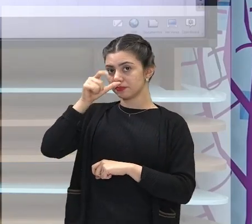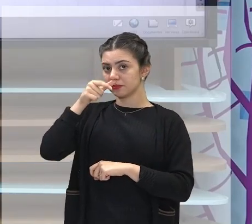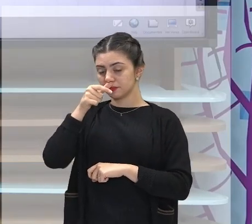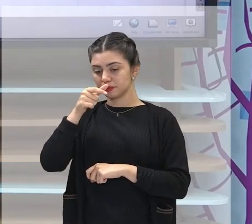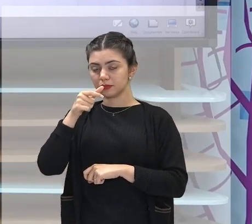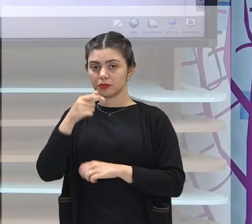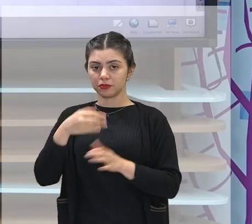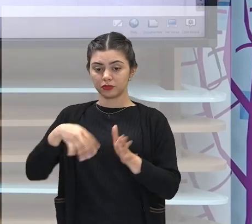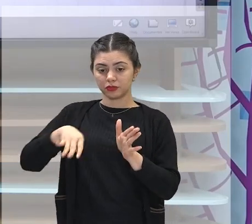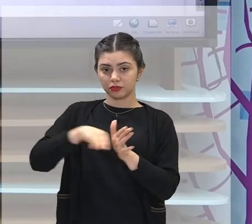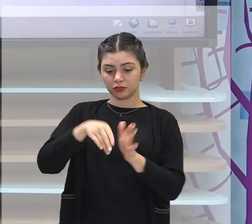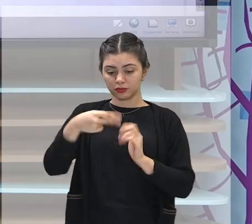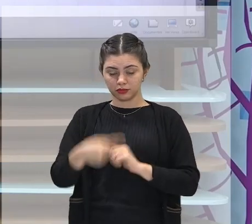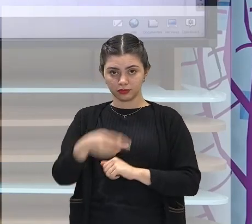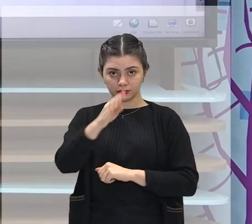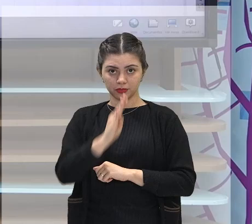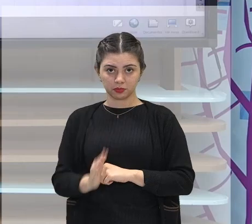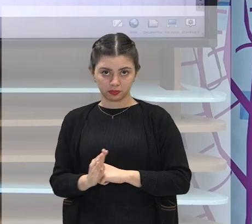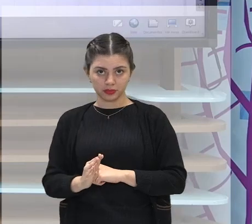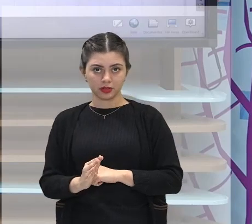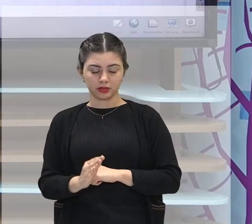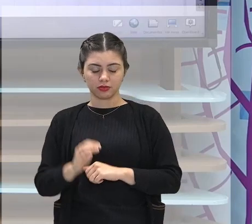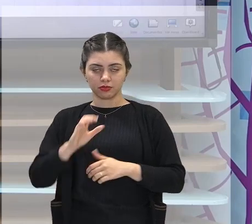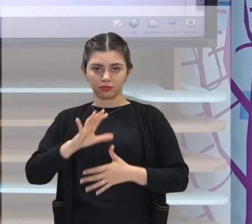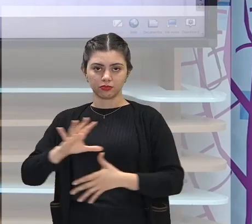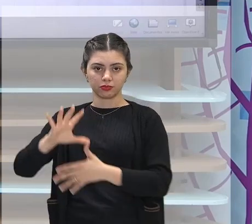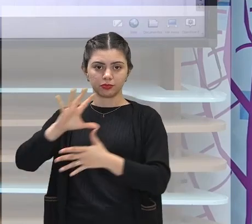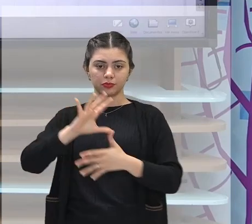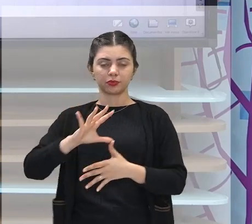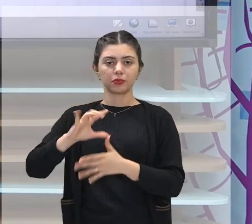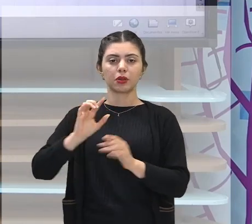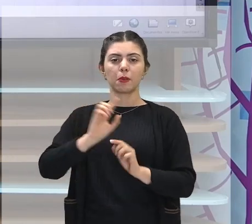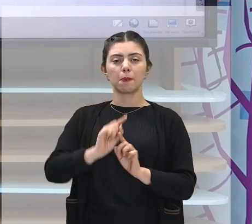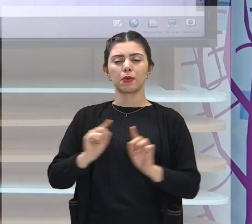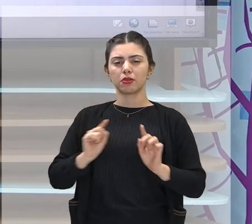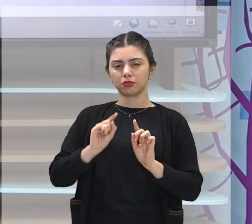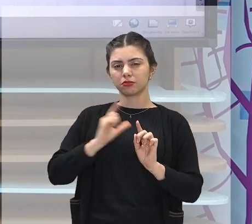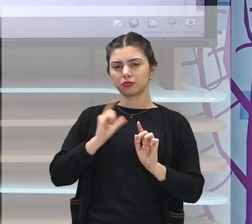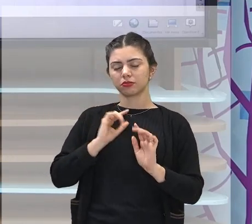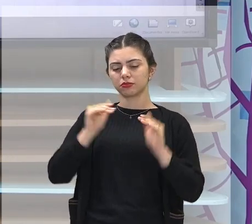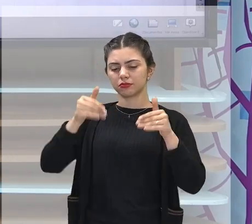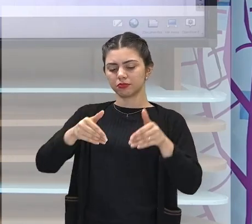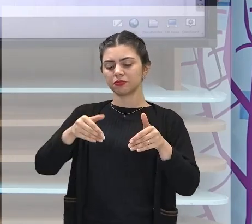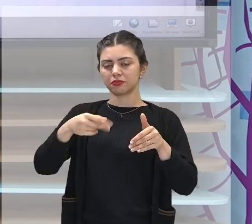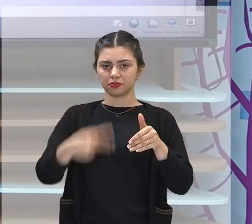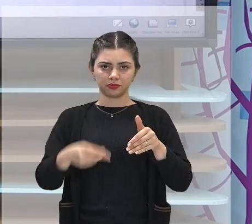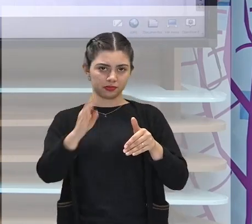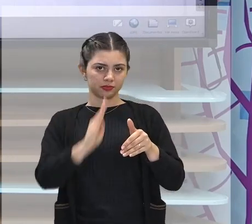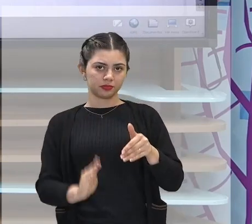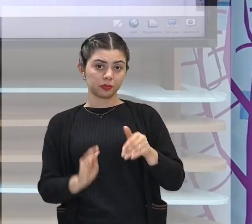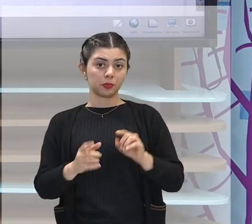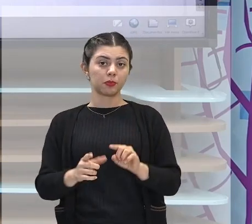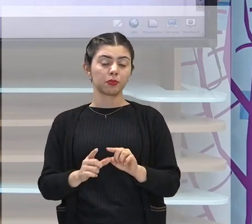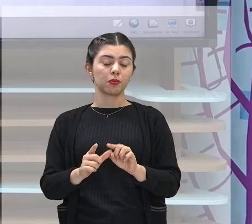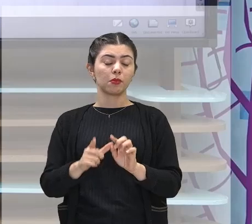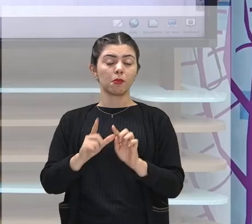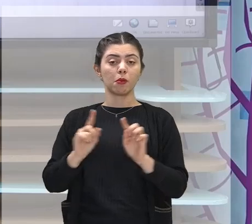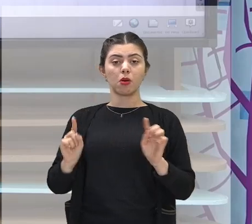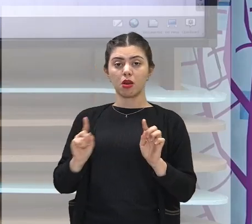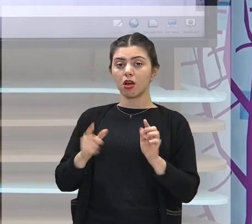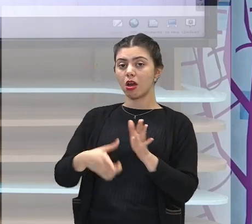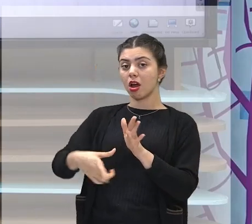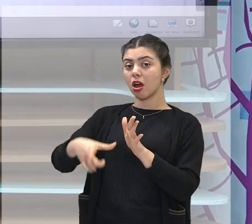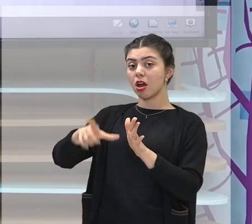nosso território, né, aqui ao continente americano, mais especificamente em terras brasileiras, Colombo